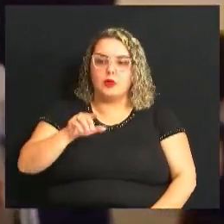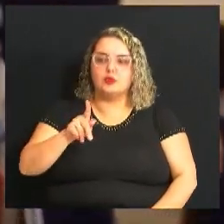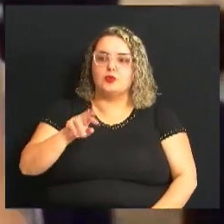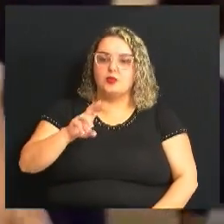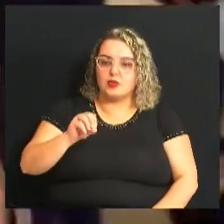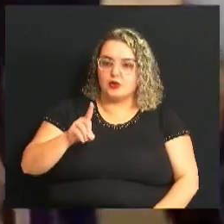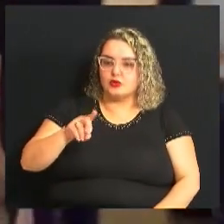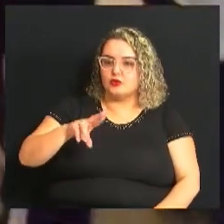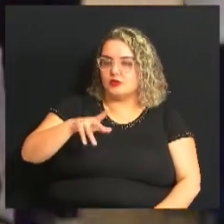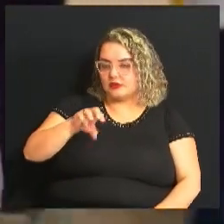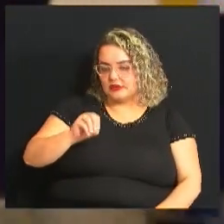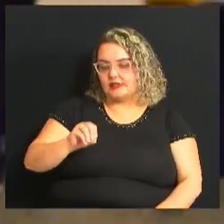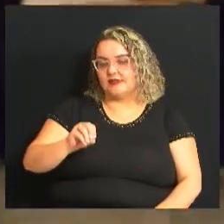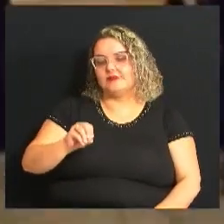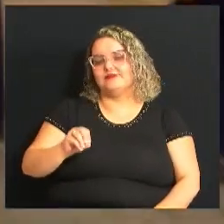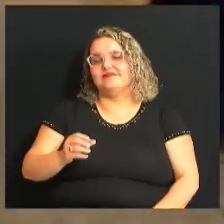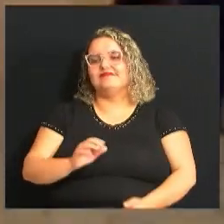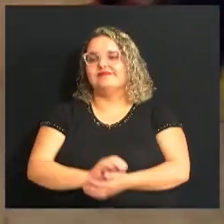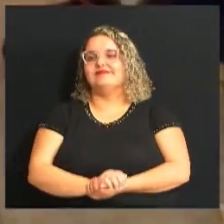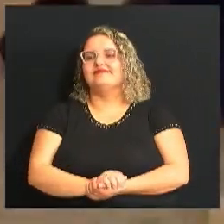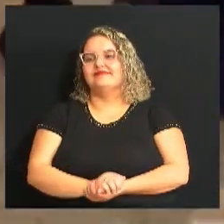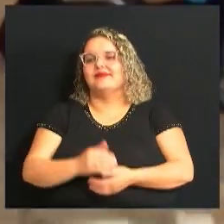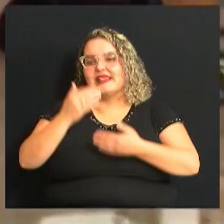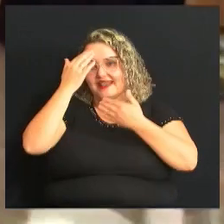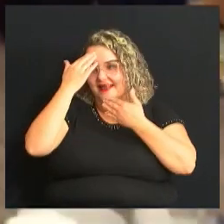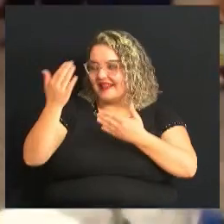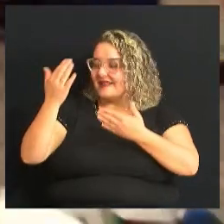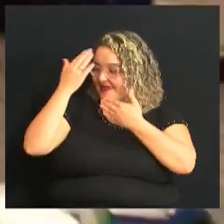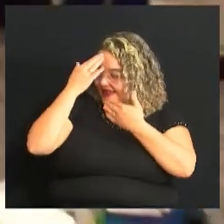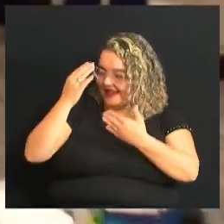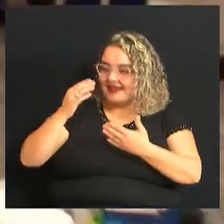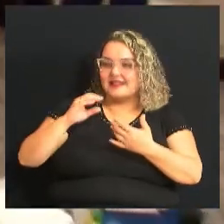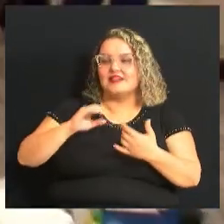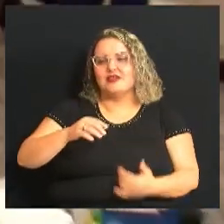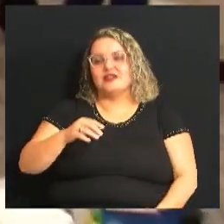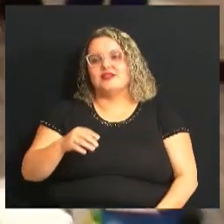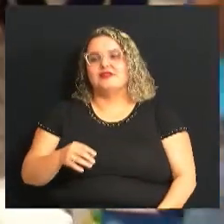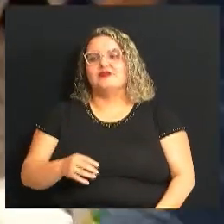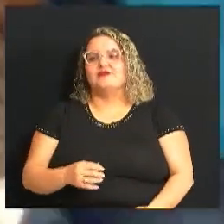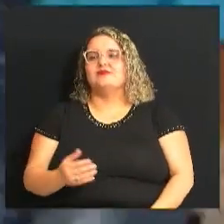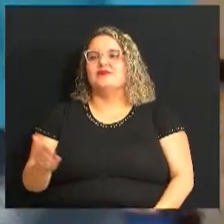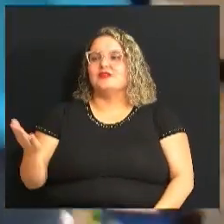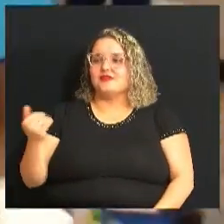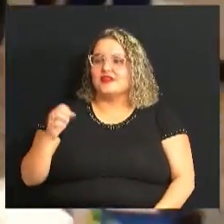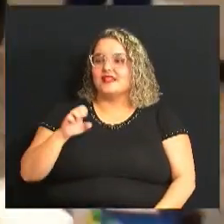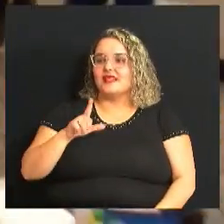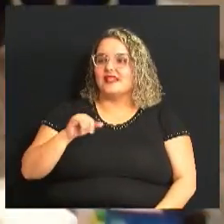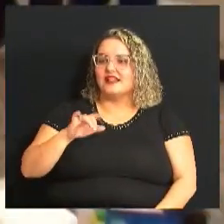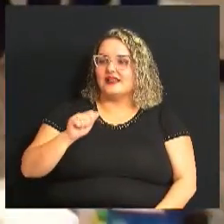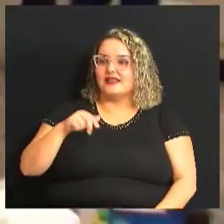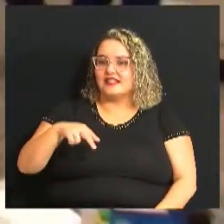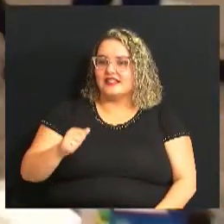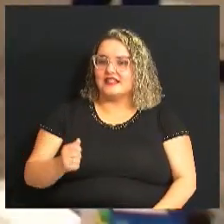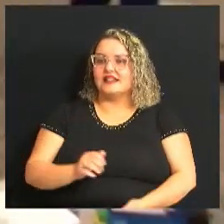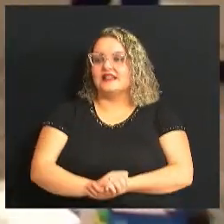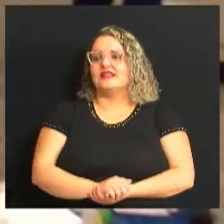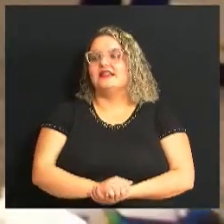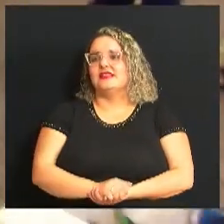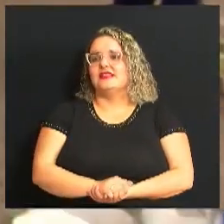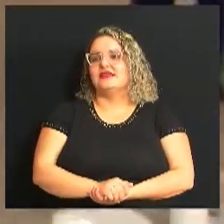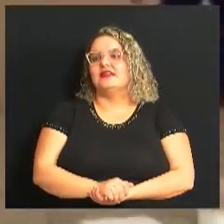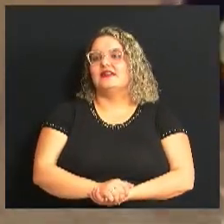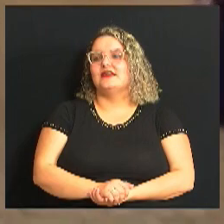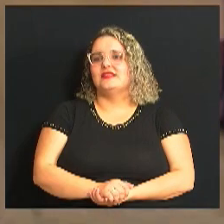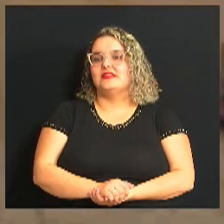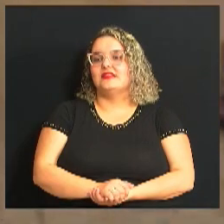Reginaldo. Vamos bater um papo com a Eliane também, não é? Pode vir para cá, por favor. Obrigado, Reginaldo.